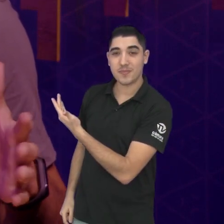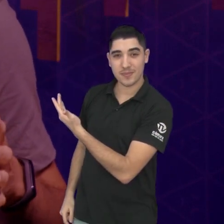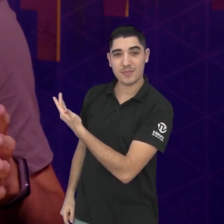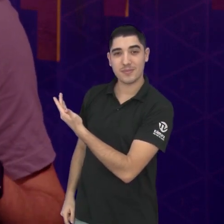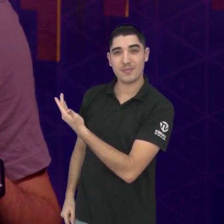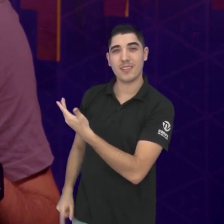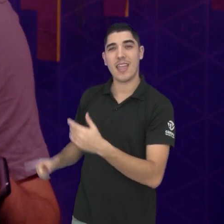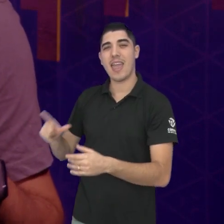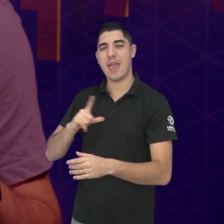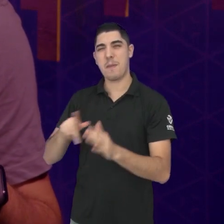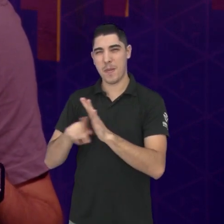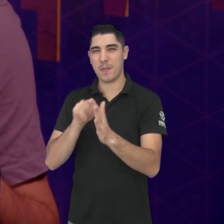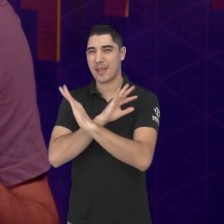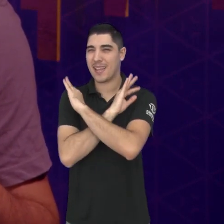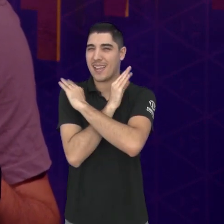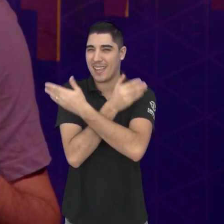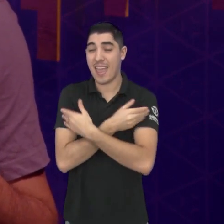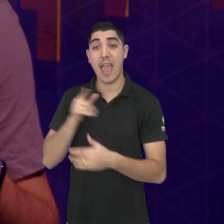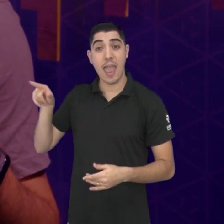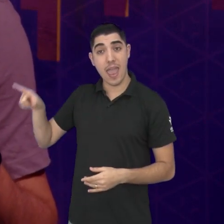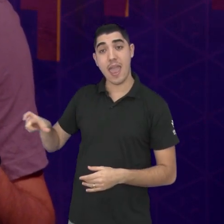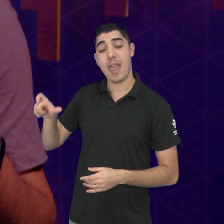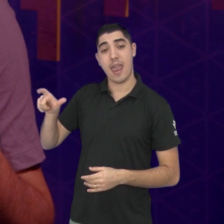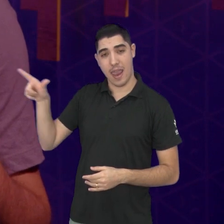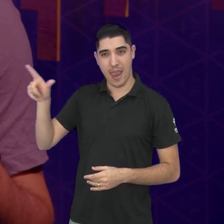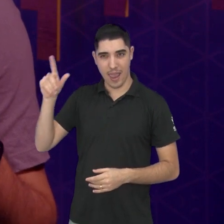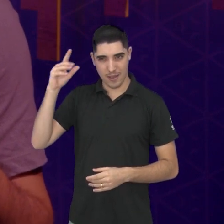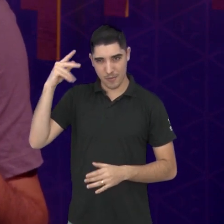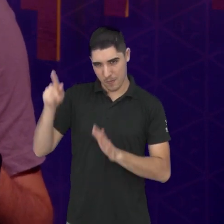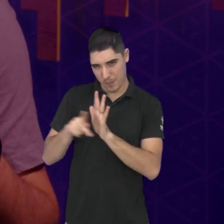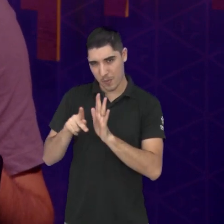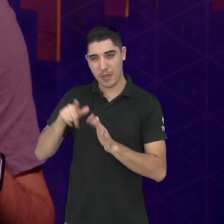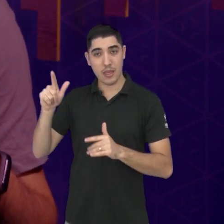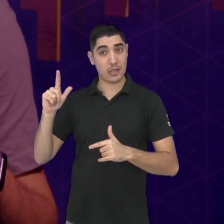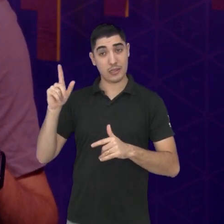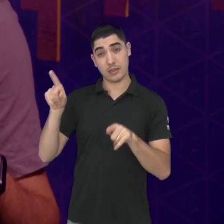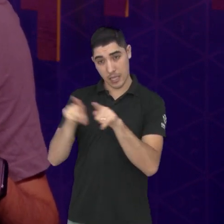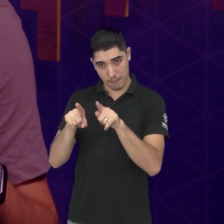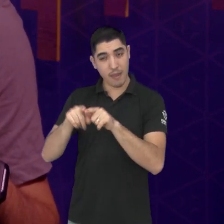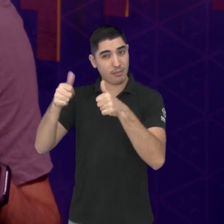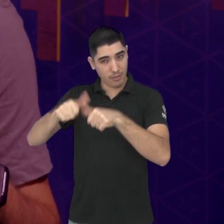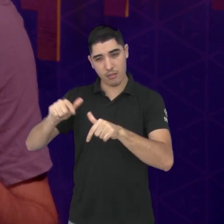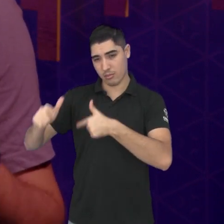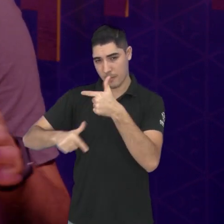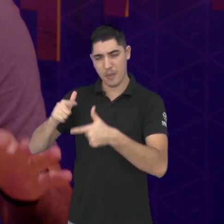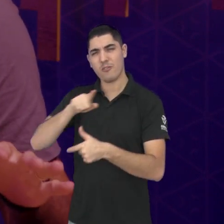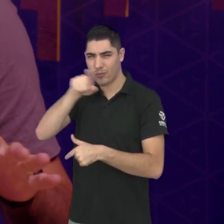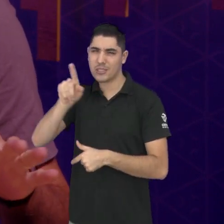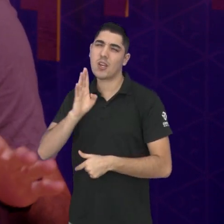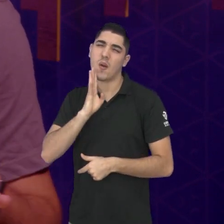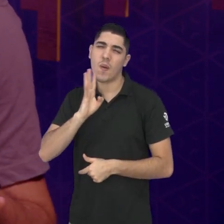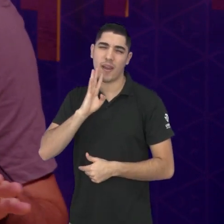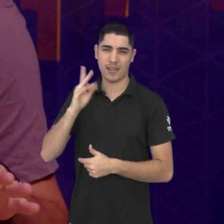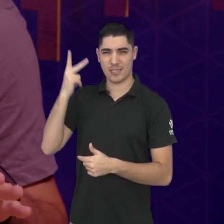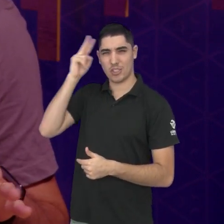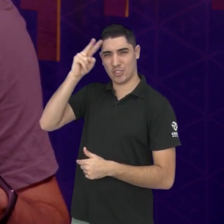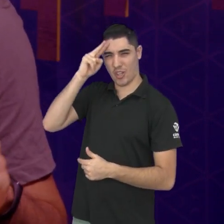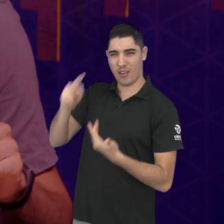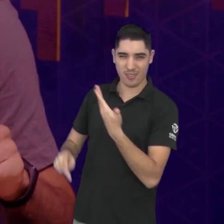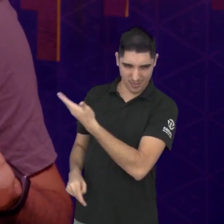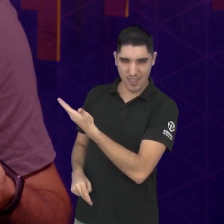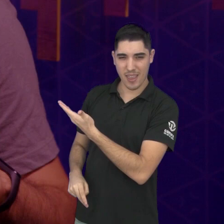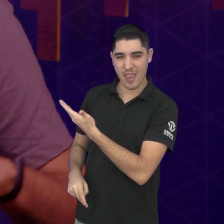a Cinderela, ela também tá ali fazendo o trabalho doméstico, né? Todo mundo conhece a história da Cinderela,